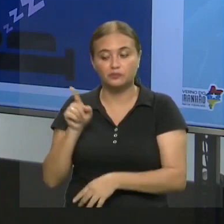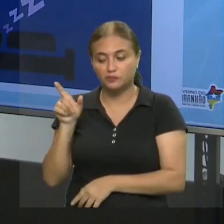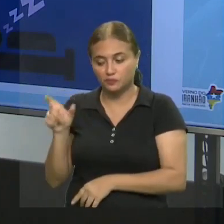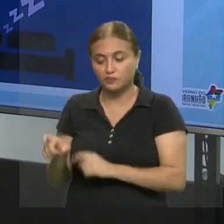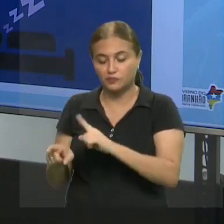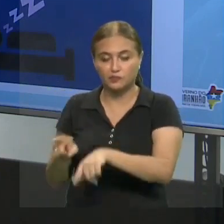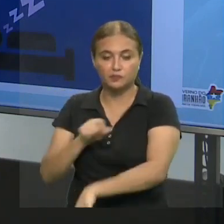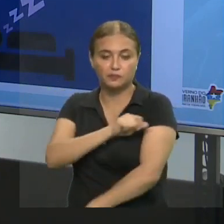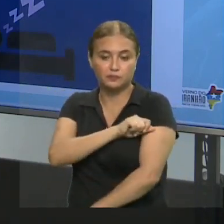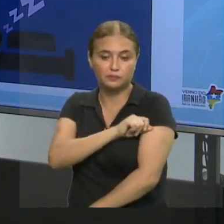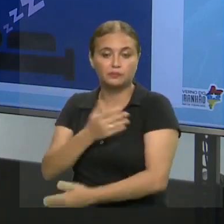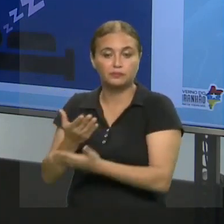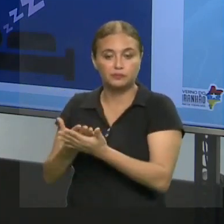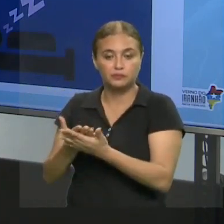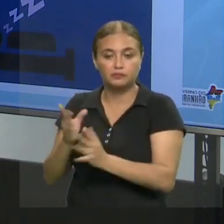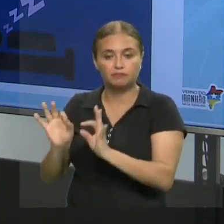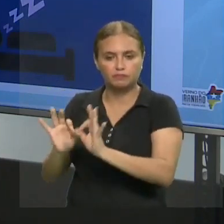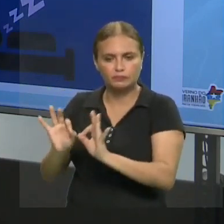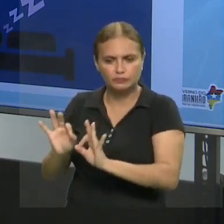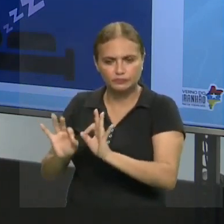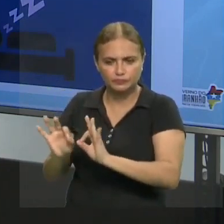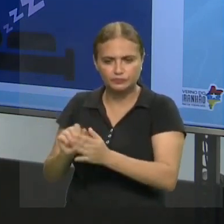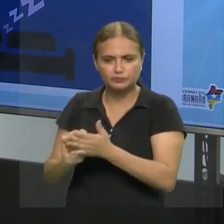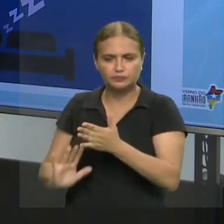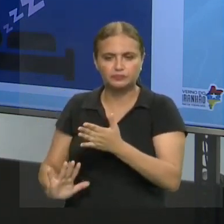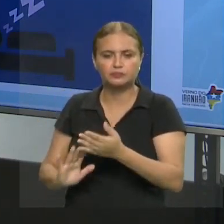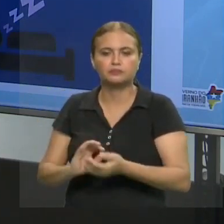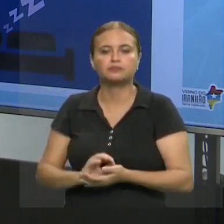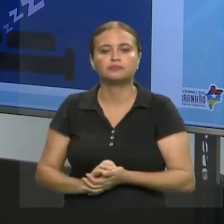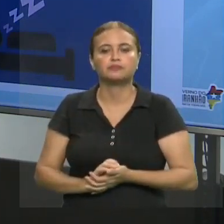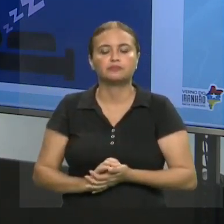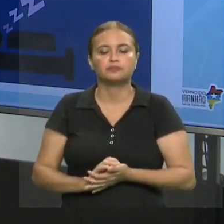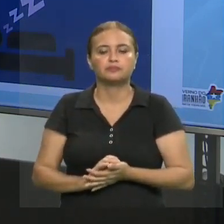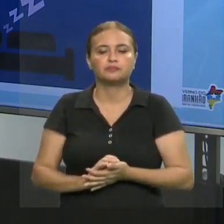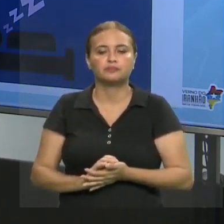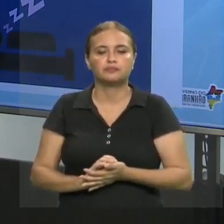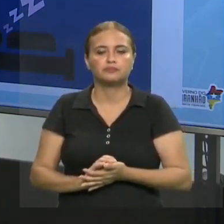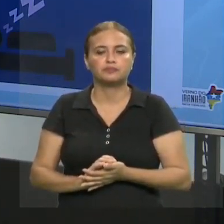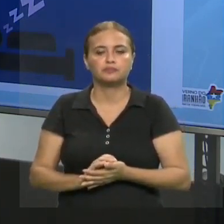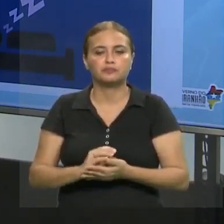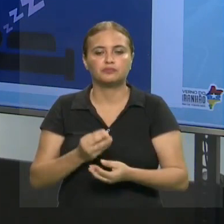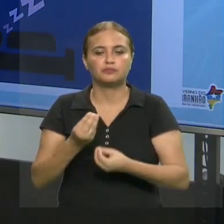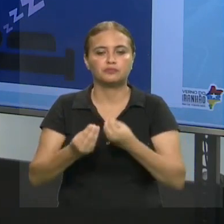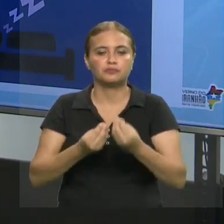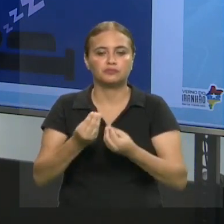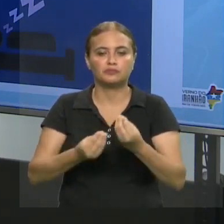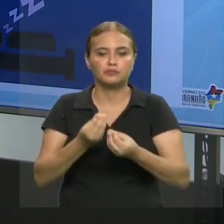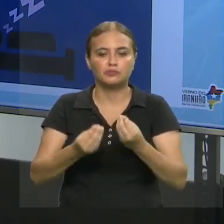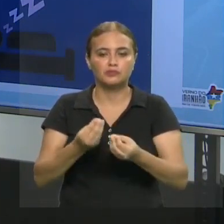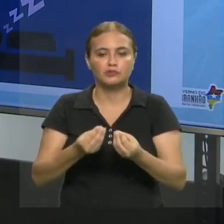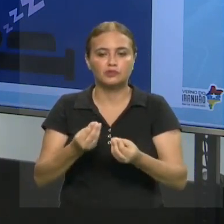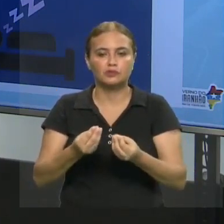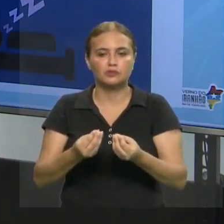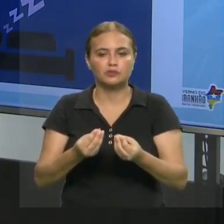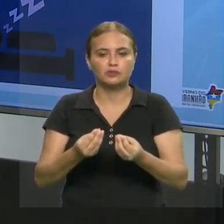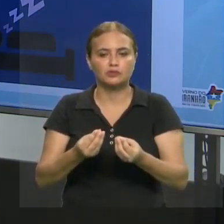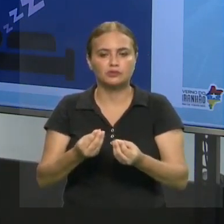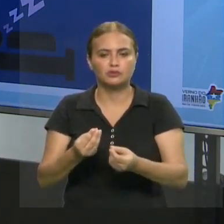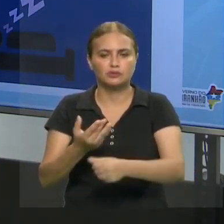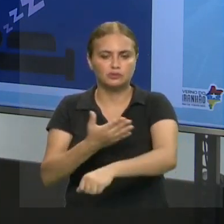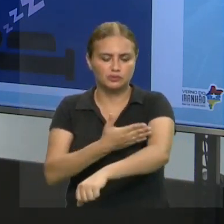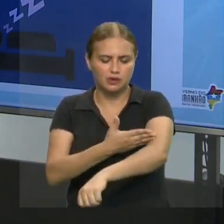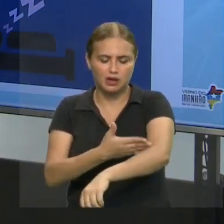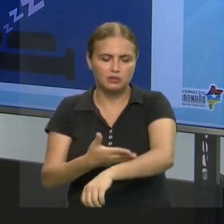estudante. Na sua organização, e como é que você pega esse hábito? Sei